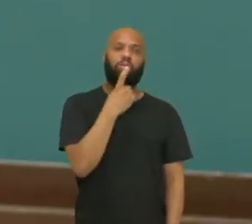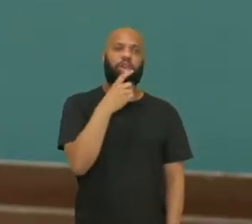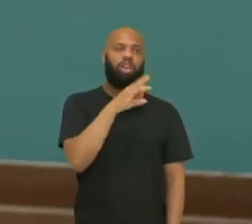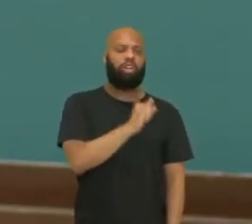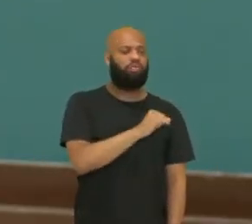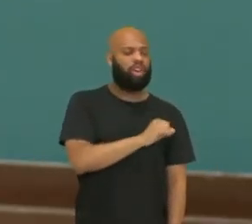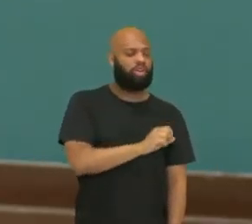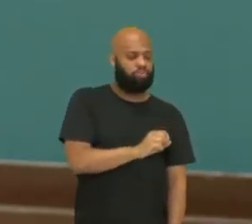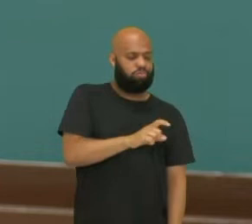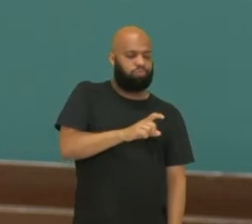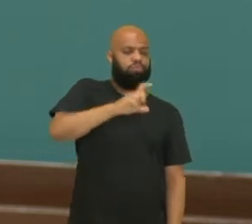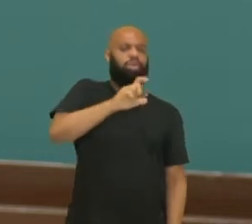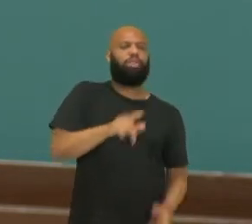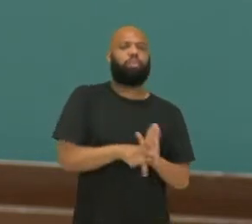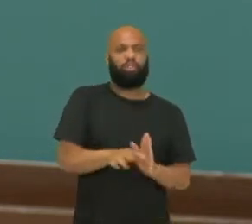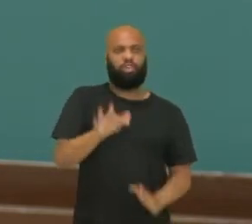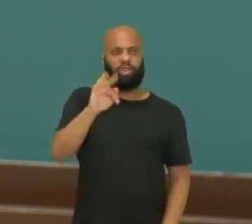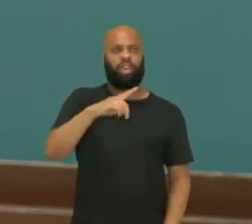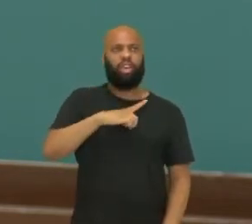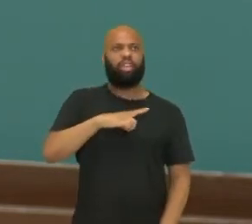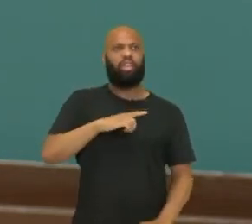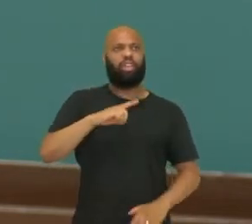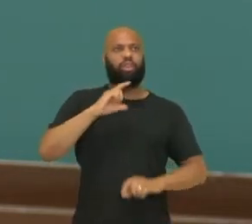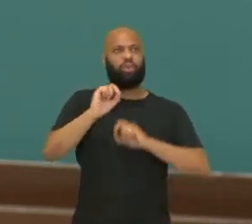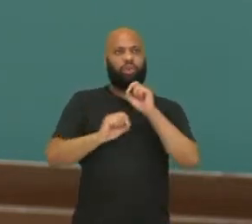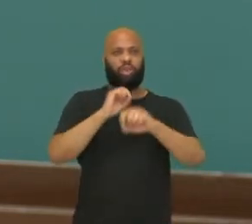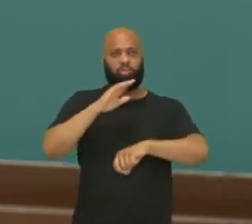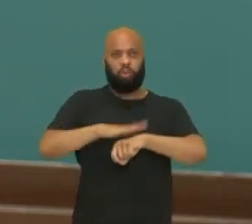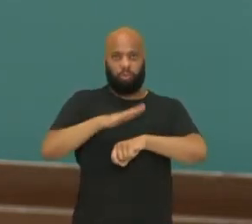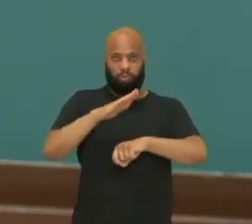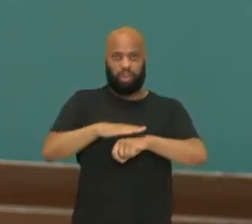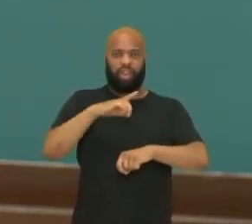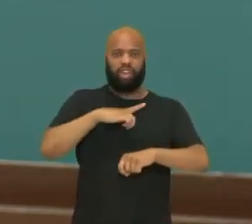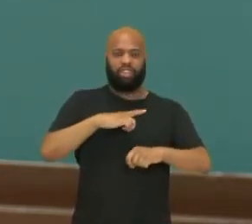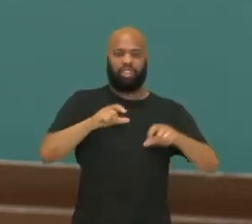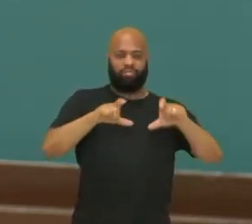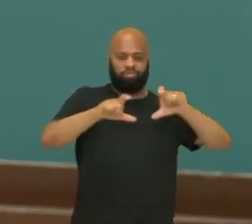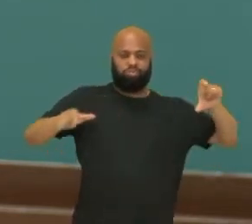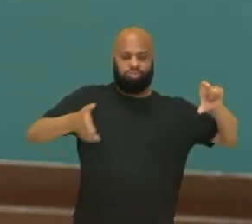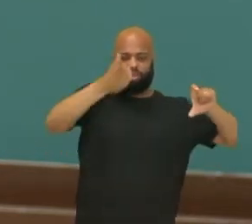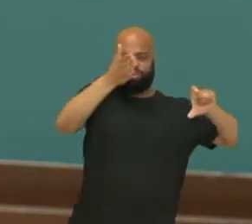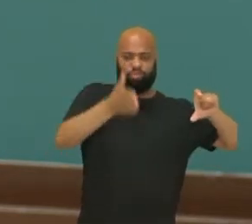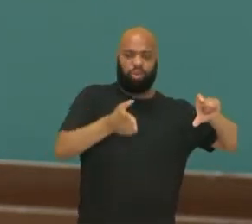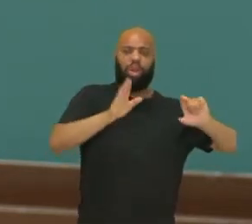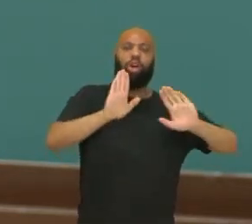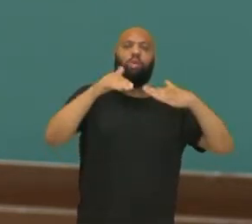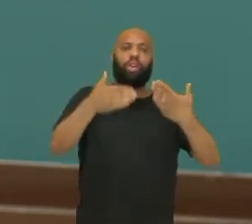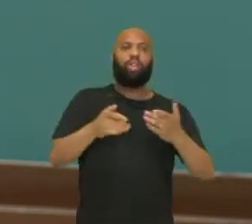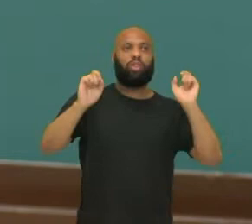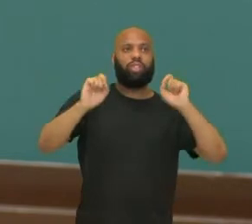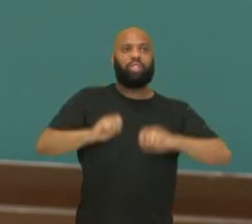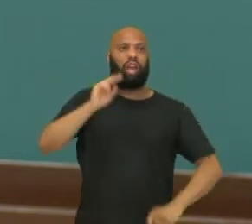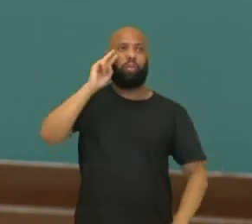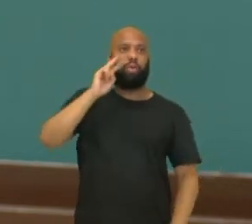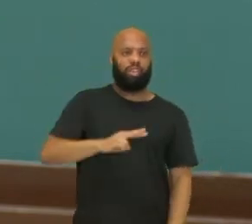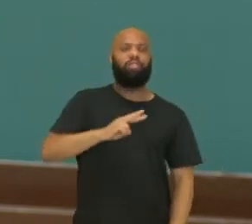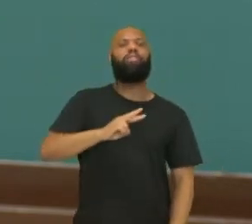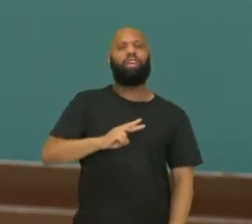a frequência. E numa determinada faixa do espectro, a luz visível, ela se encontra